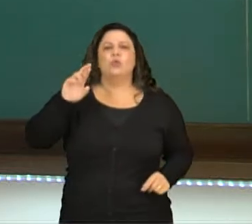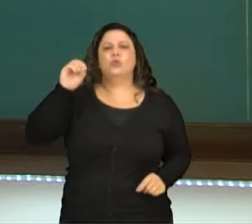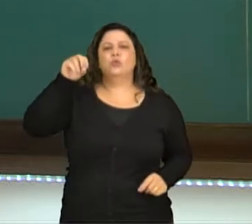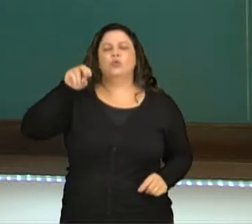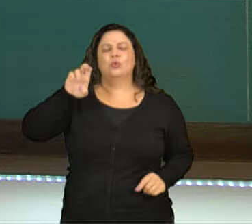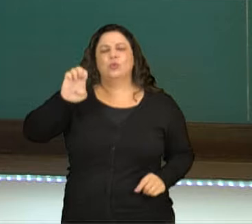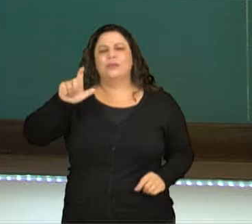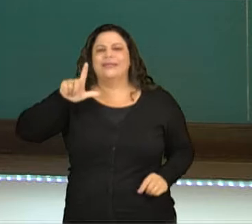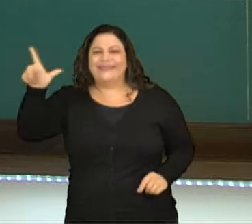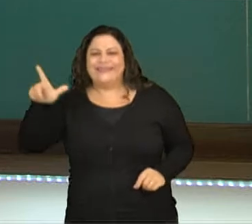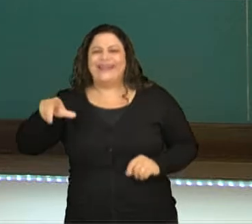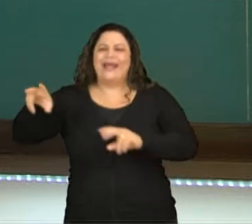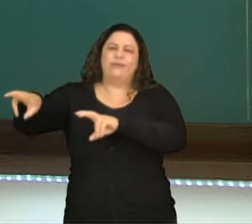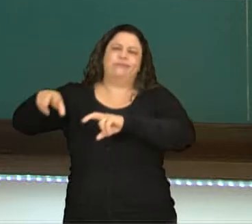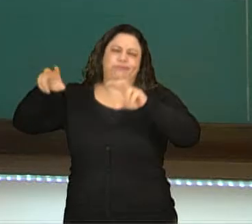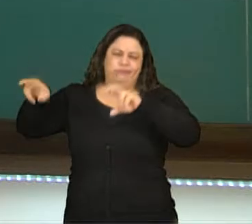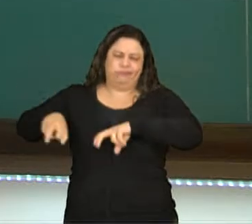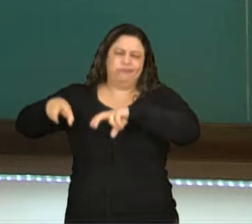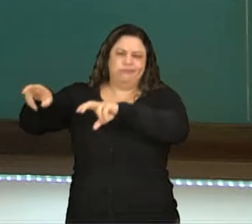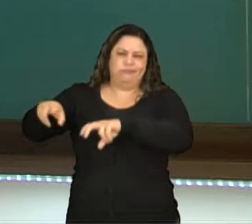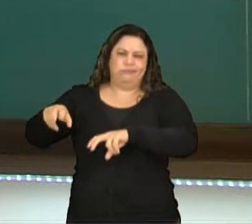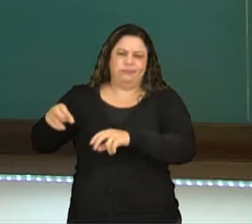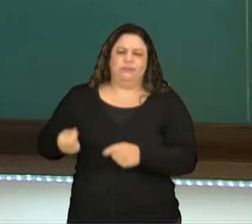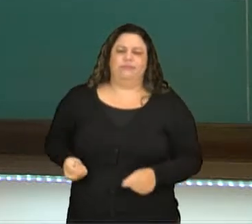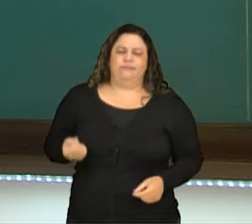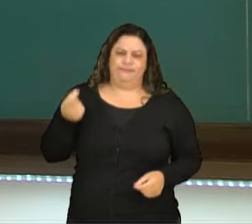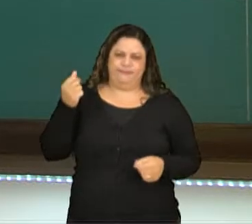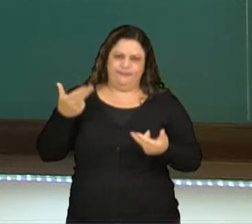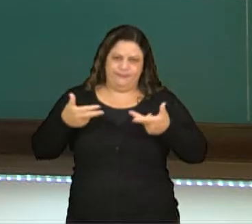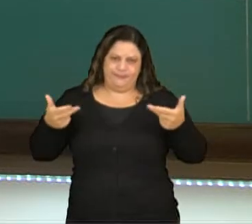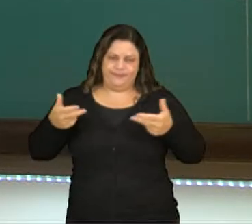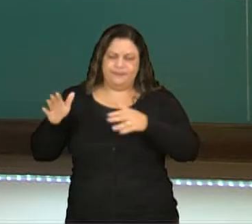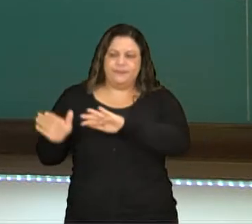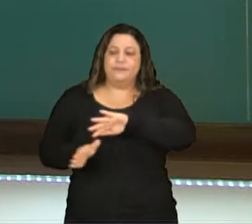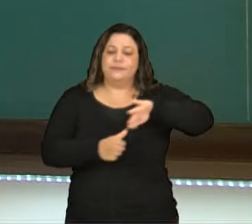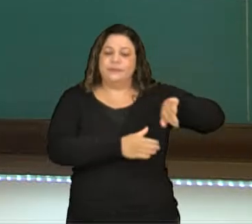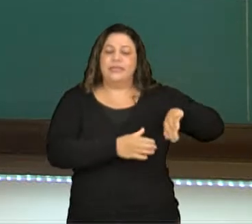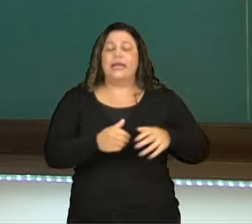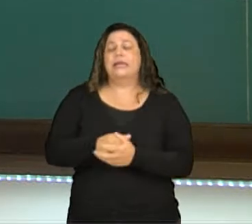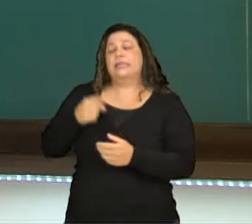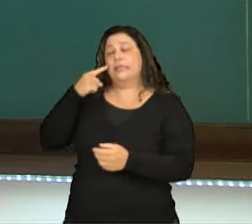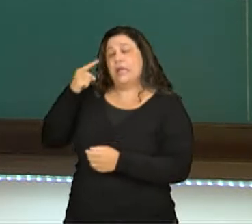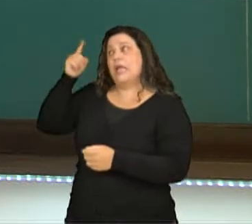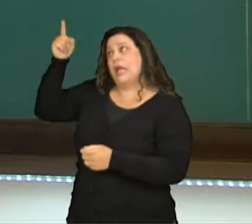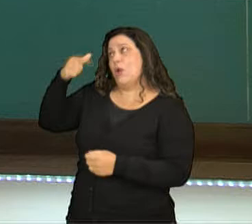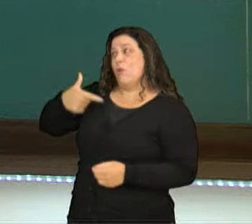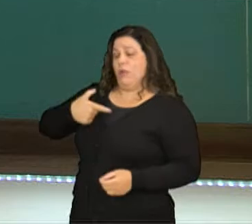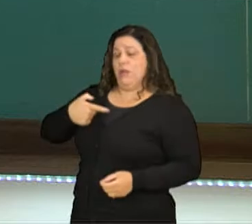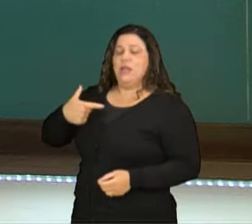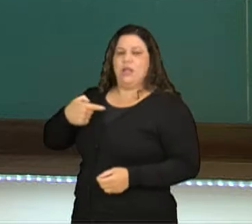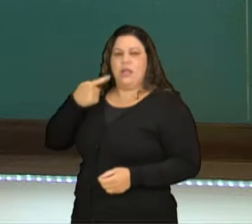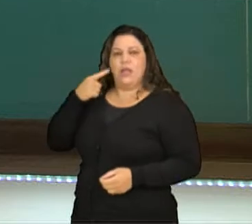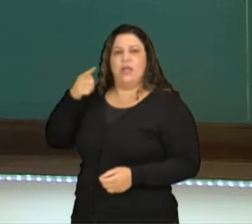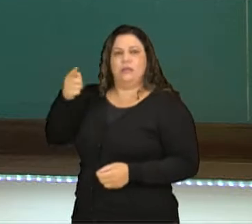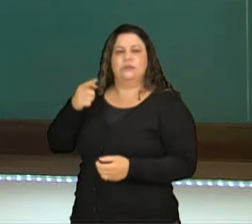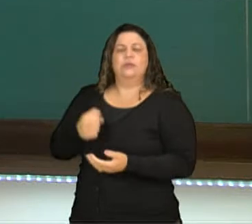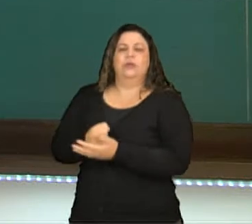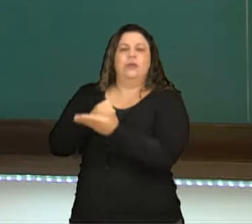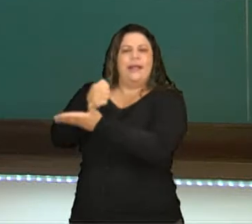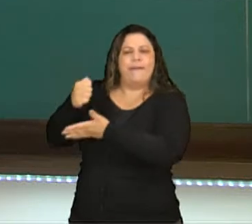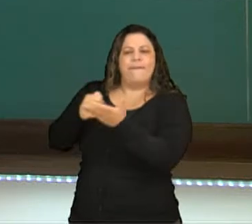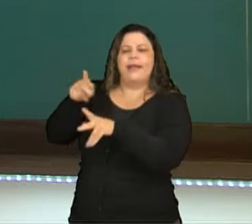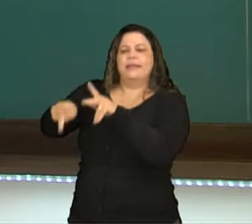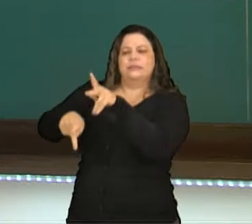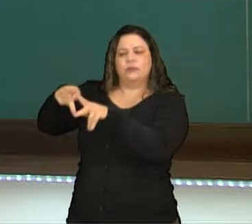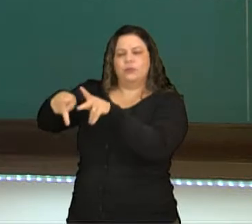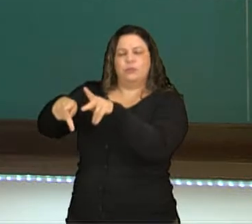Getúlio Vargas deixou isso e passou a se apoiar no apoio popular, na base popular aí, o apoio da sua política.